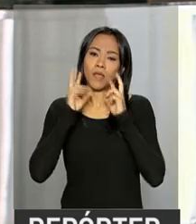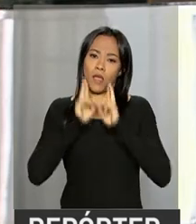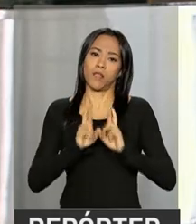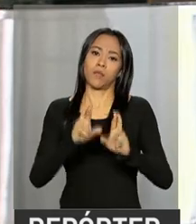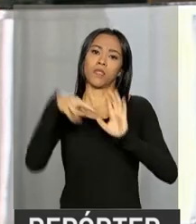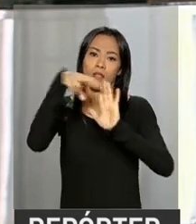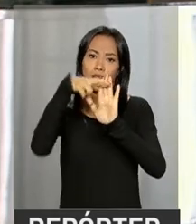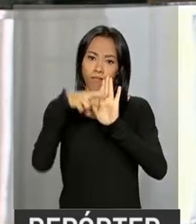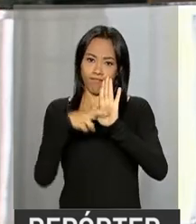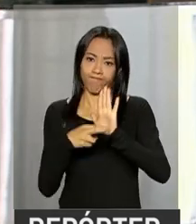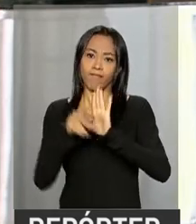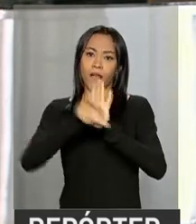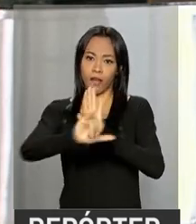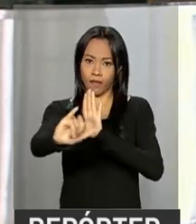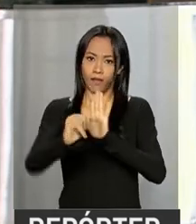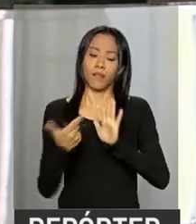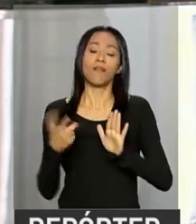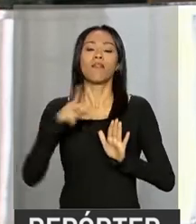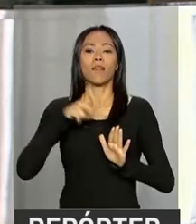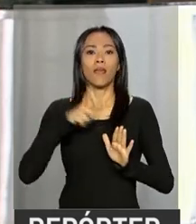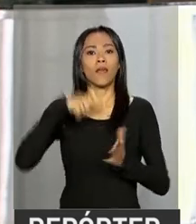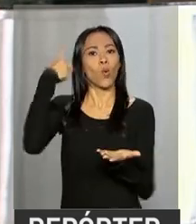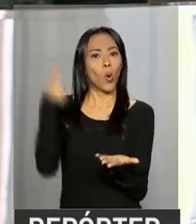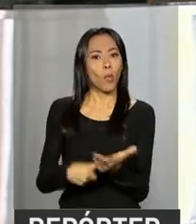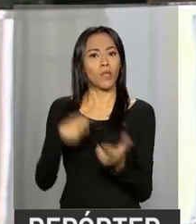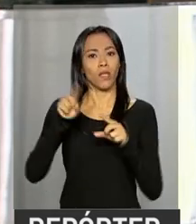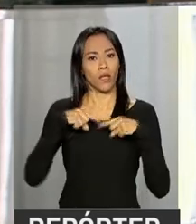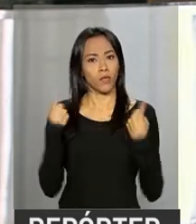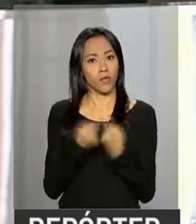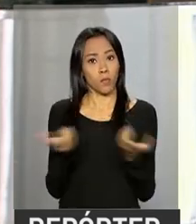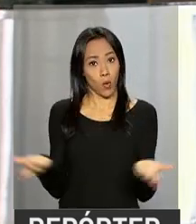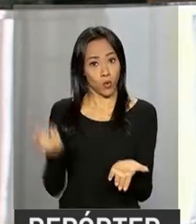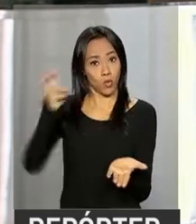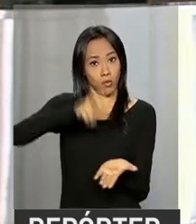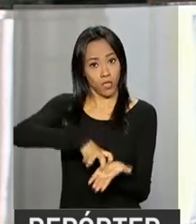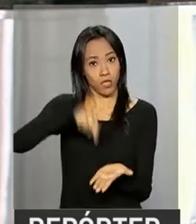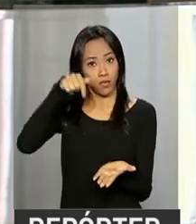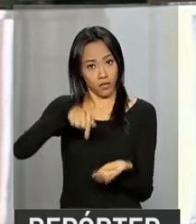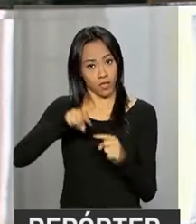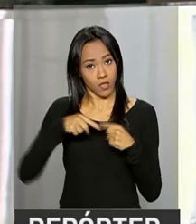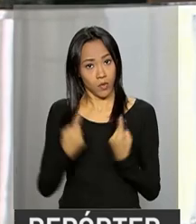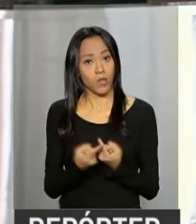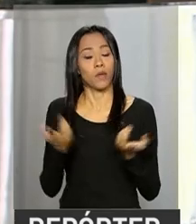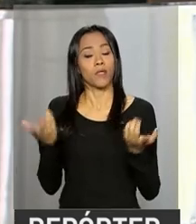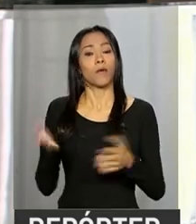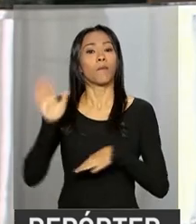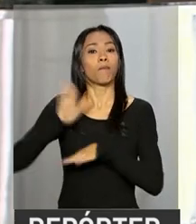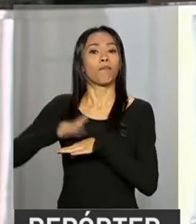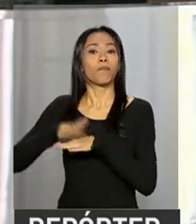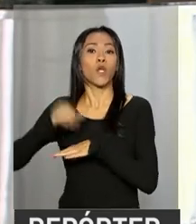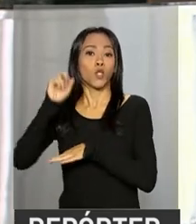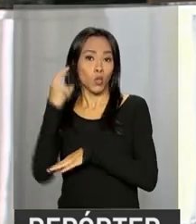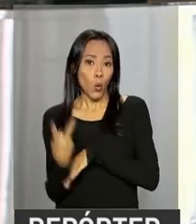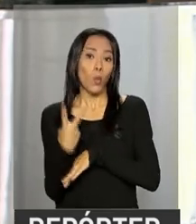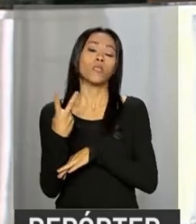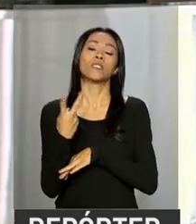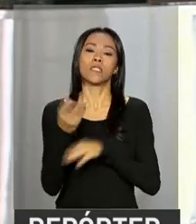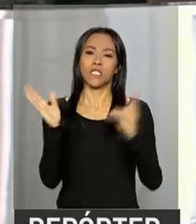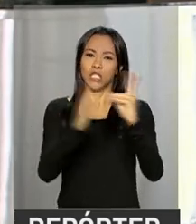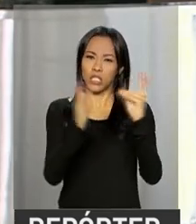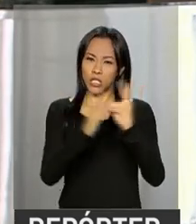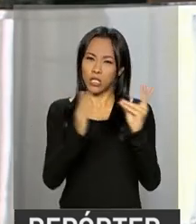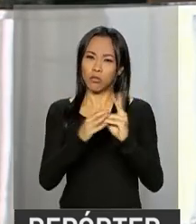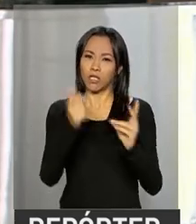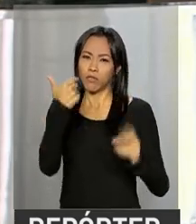lei esse comitê Inclusive tem reunião marcada para esta manhã segundo informações do cime dois indígenas foram alvo de